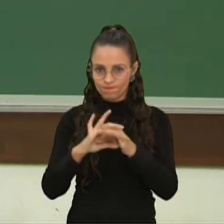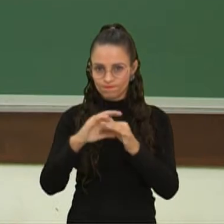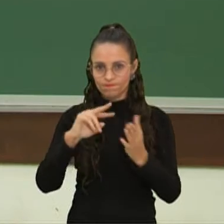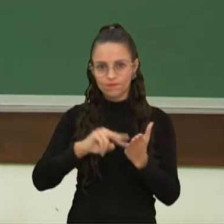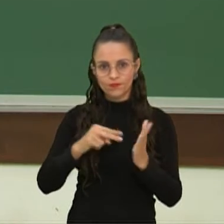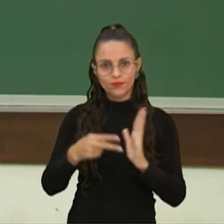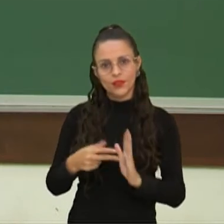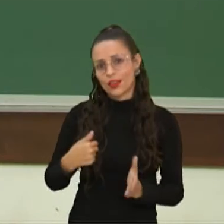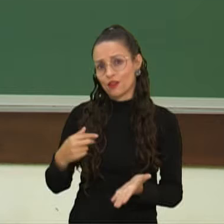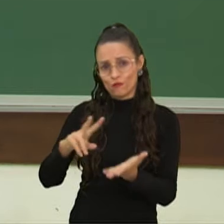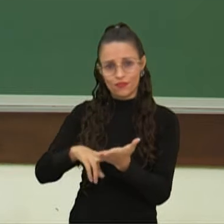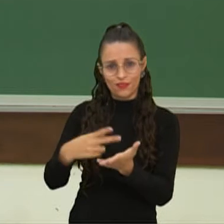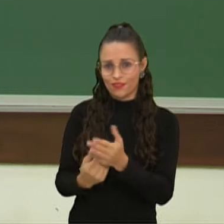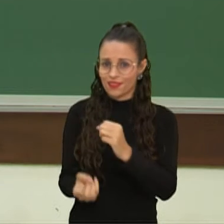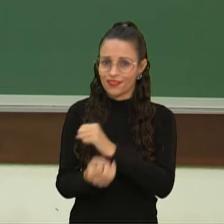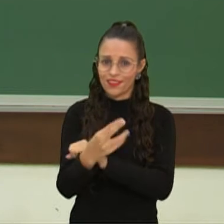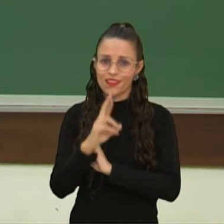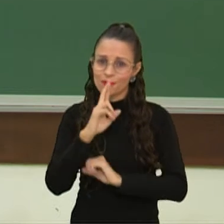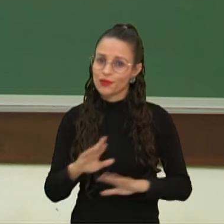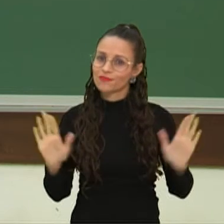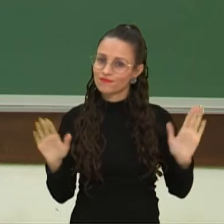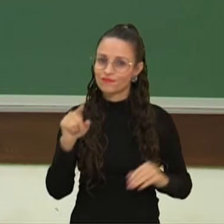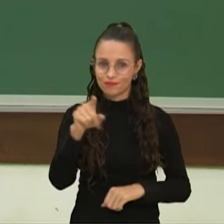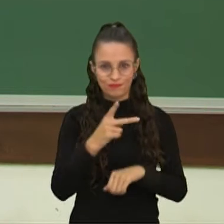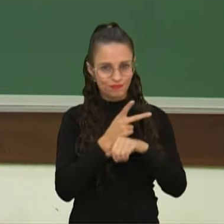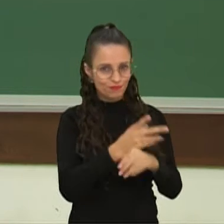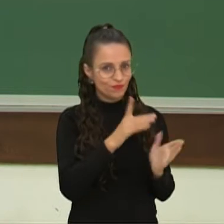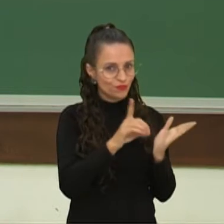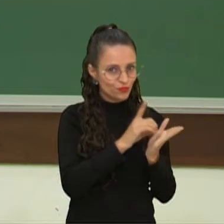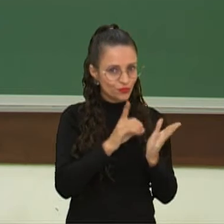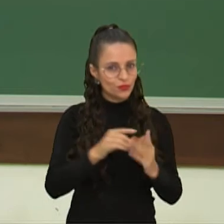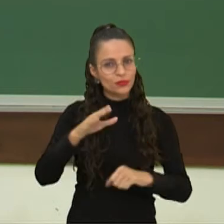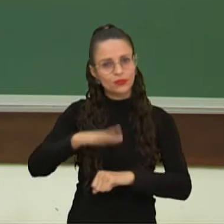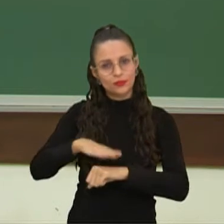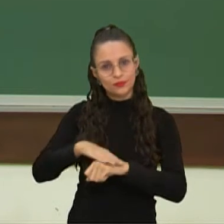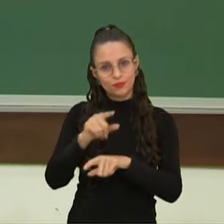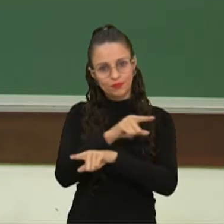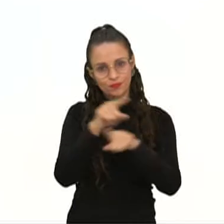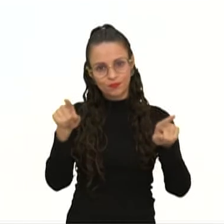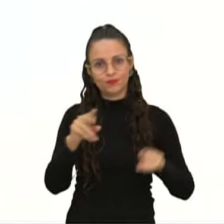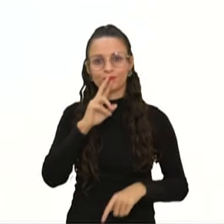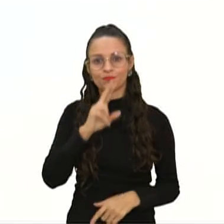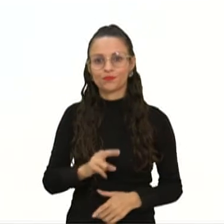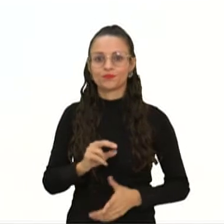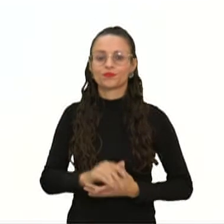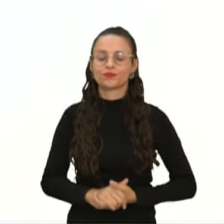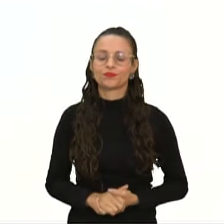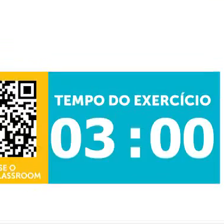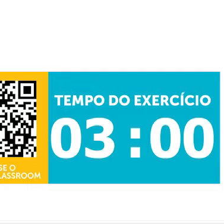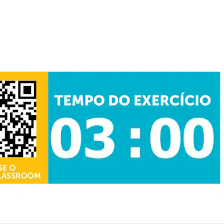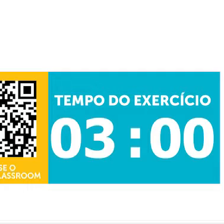tradução para vocês aqui, eu dou resposta. Dicionário na mão. Vou dar um tempinho para vocês. Vamos lá.